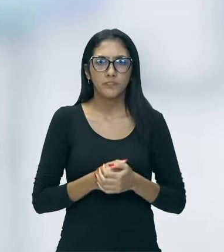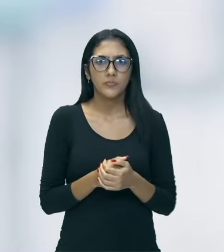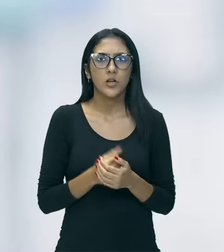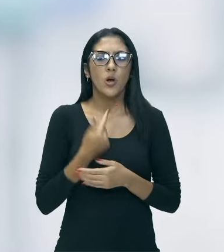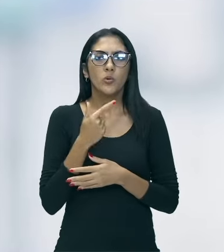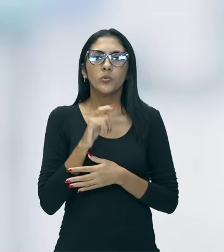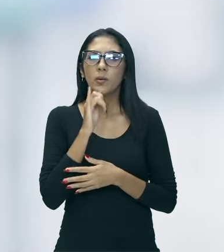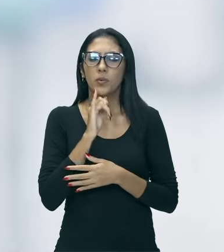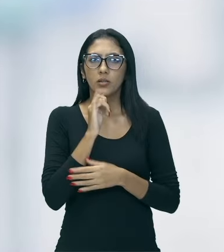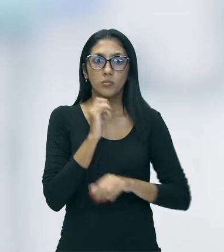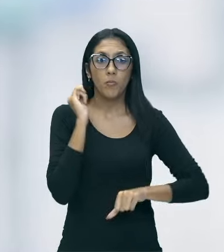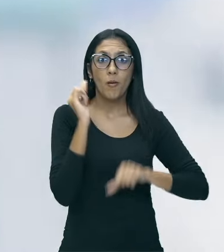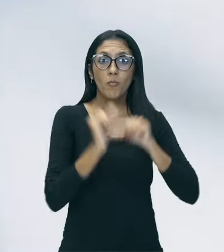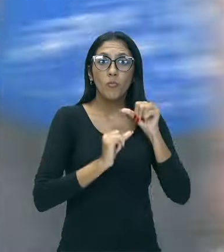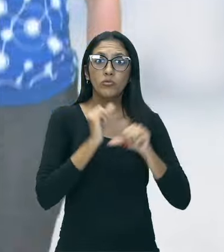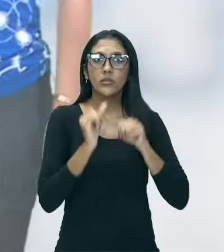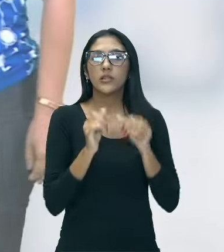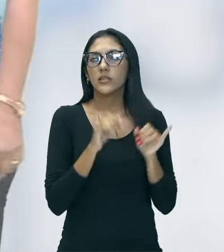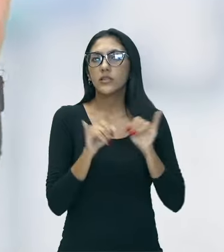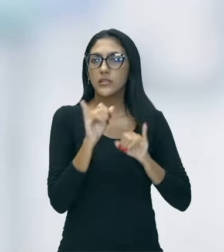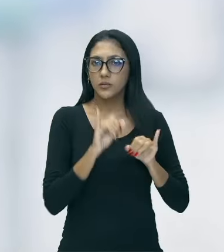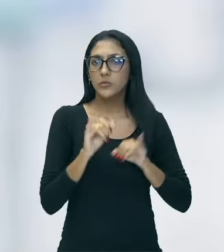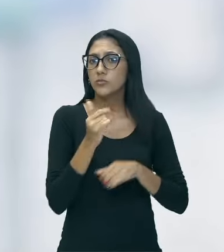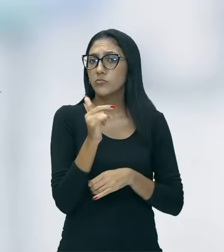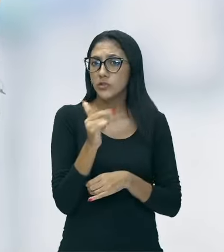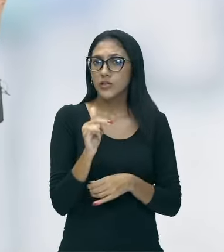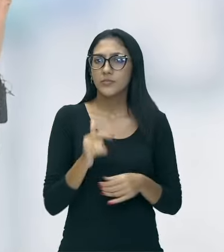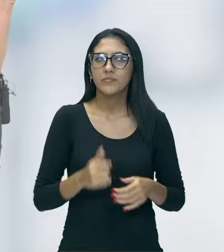uma alteração química.